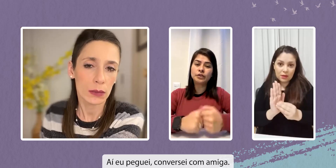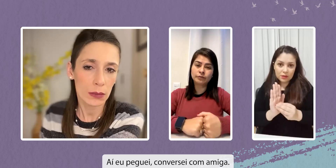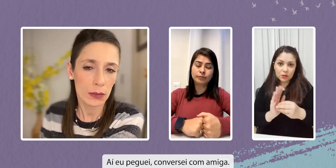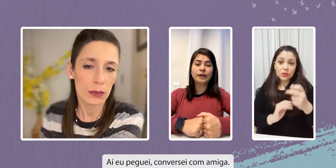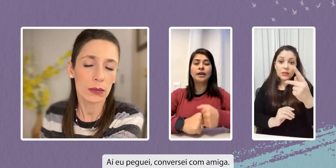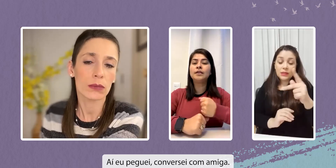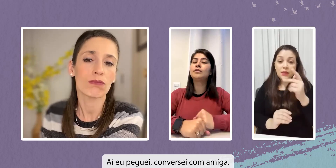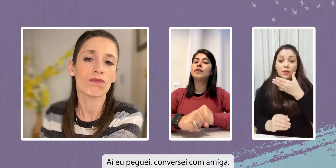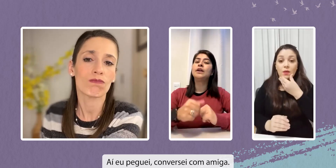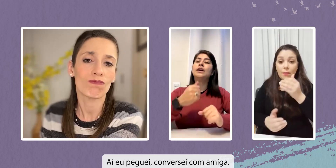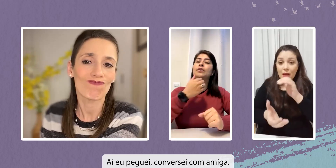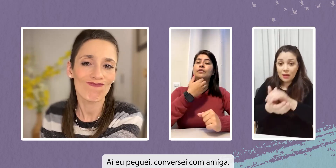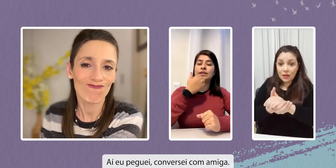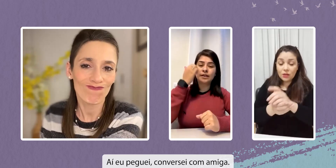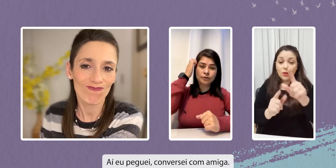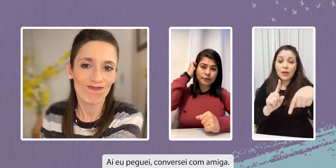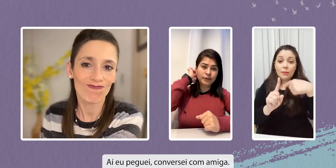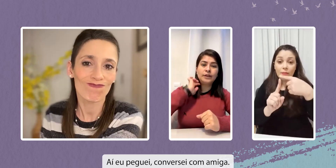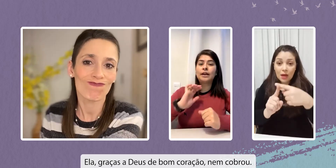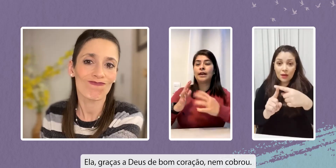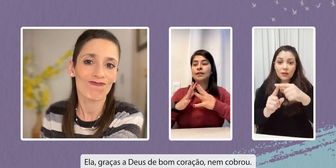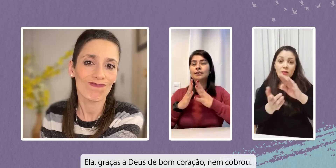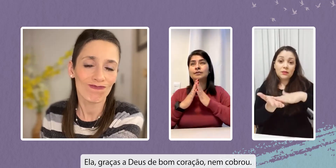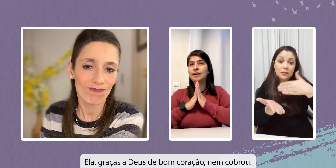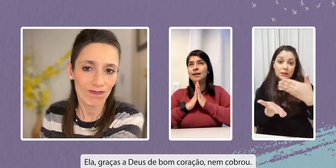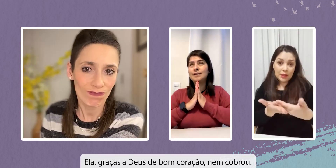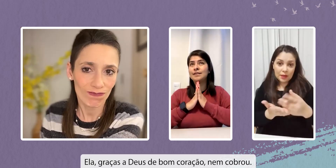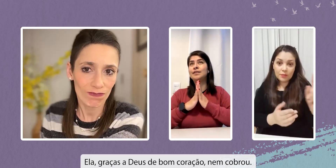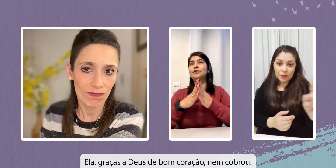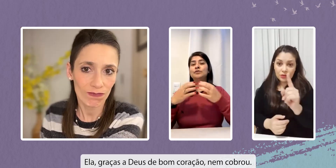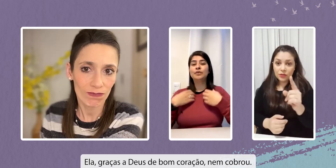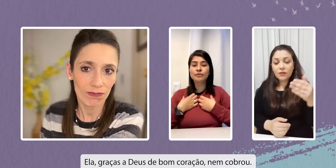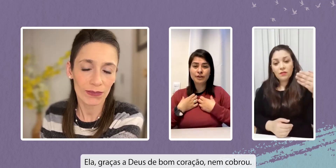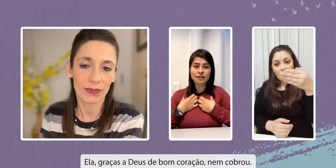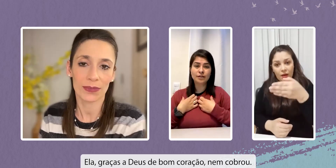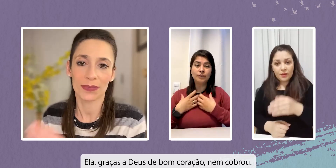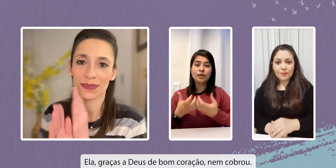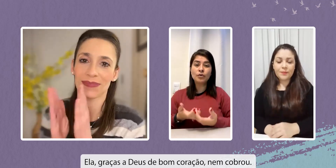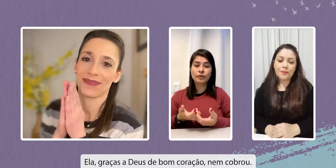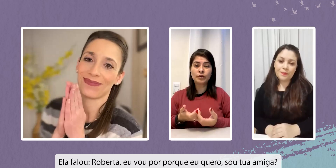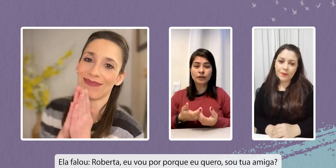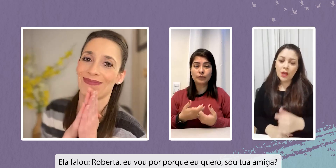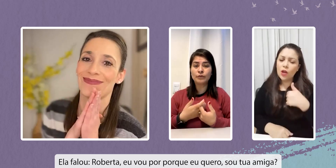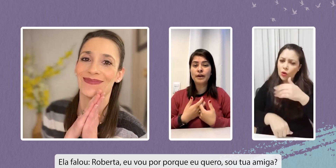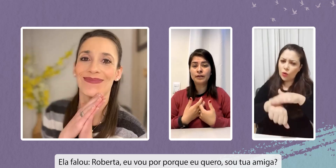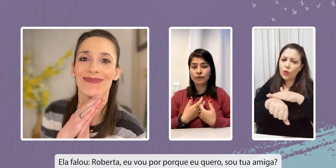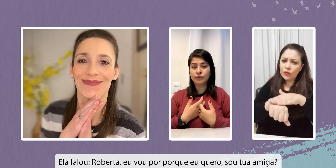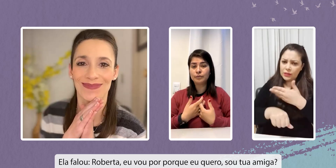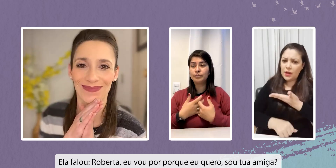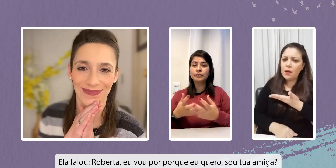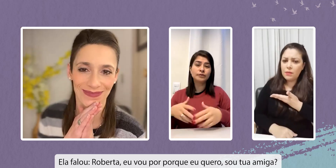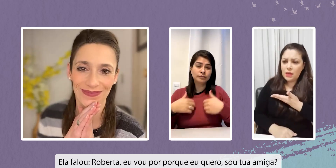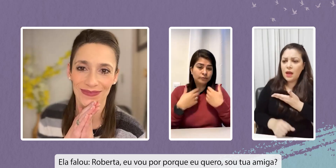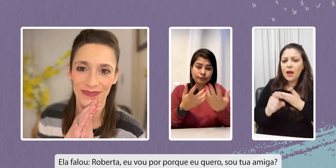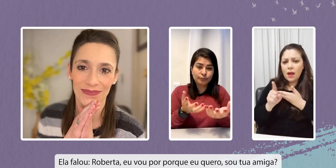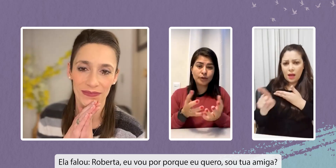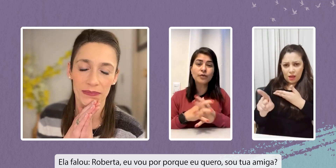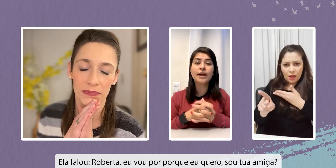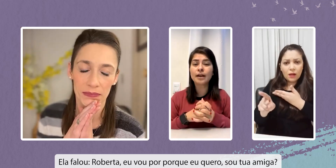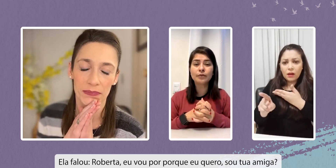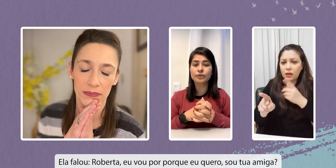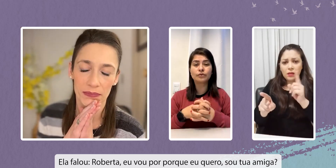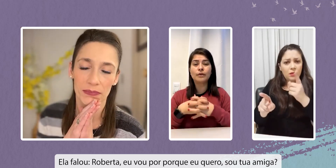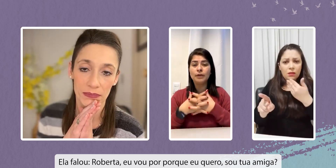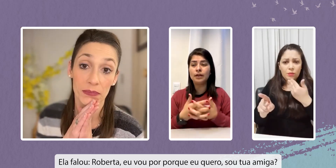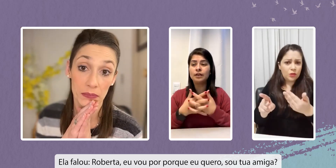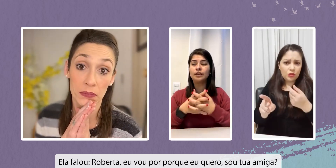Aí eu peguei, conversei com uma amiga, ela, graças a Deus, de bom coração, nem cobrou. Ela falou, Roberto, eu vou porque eu